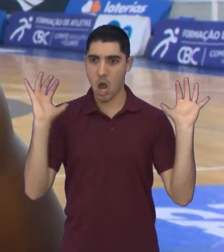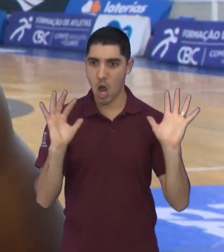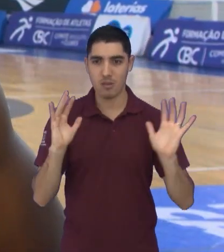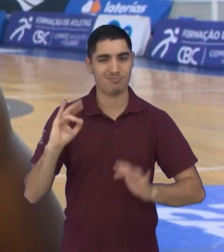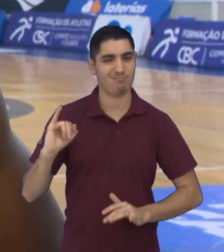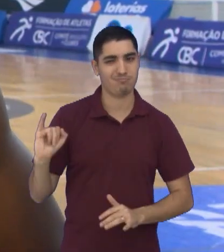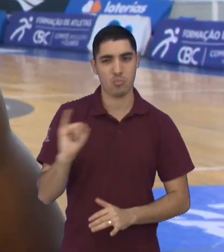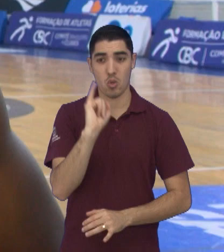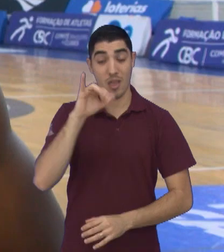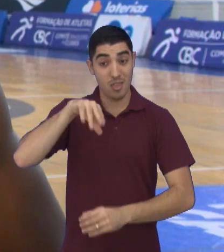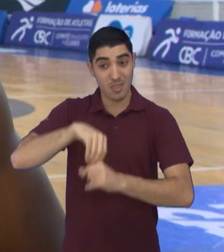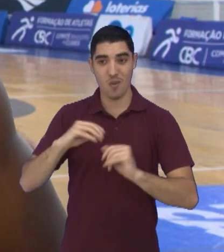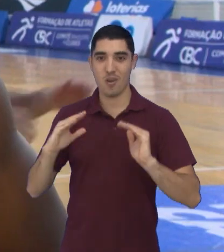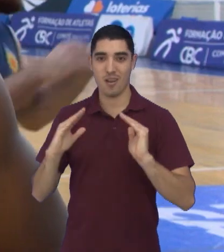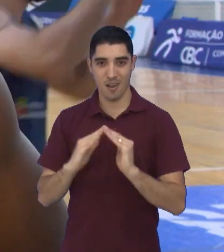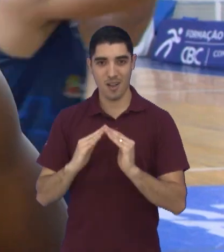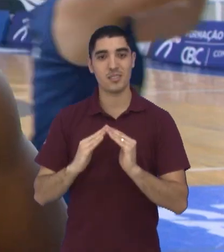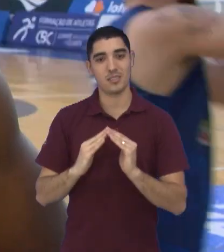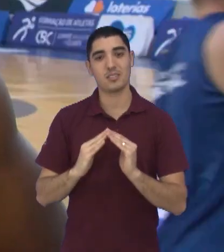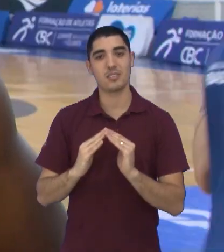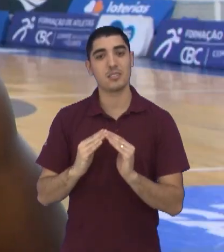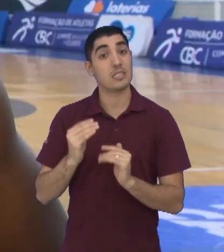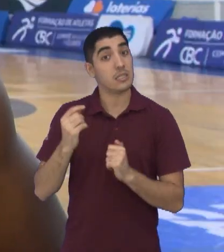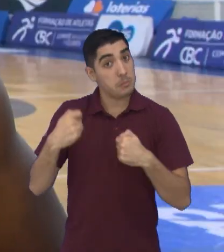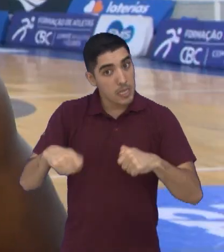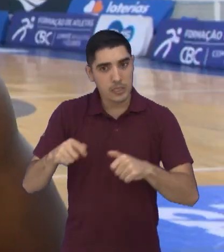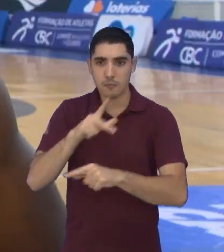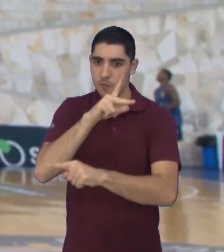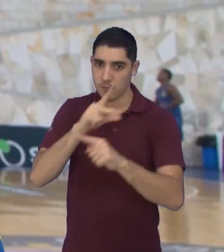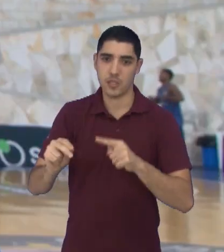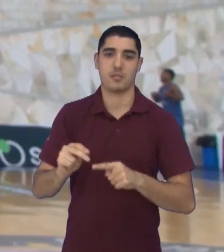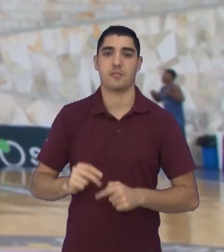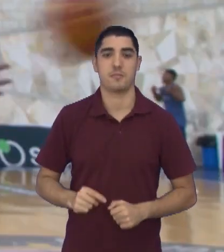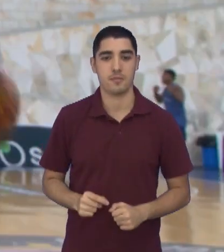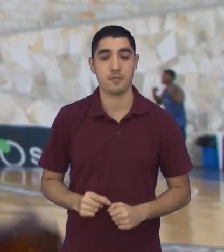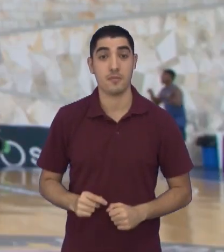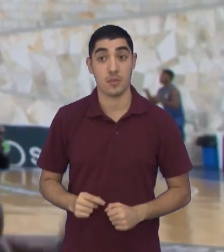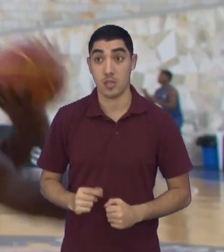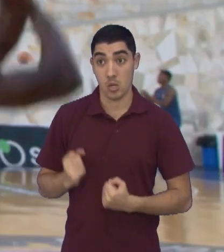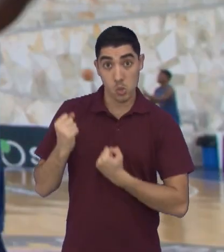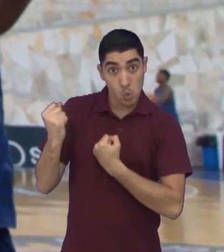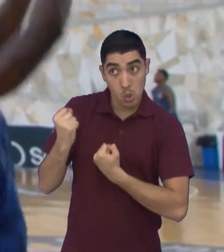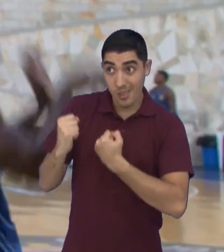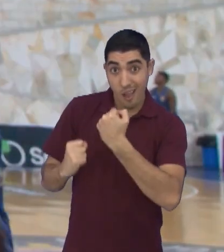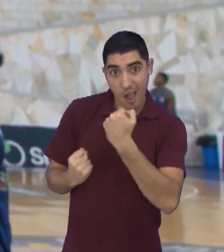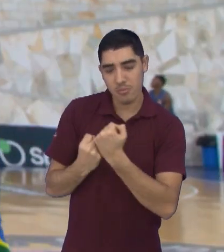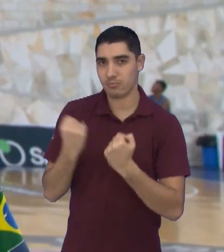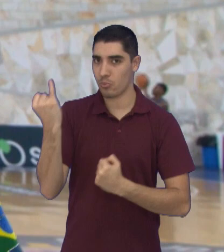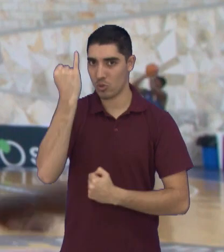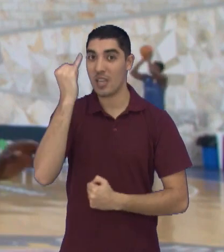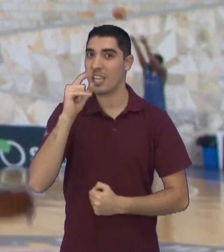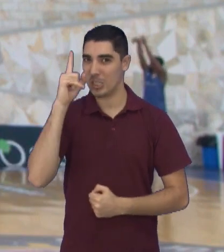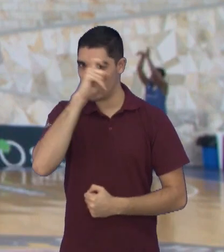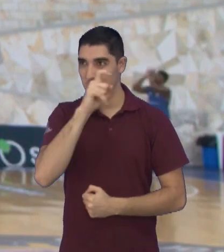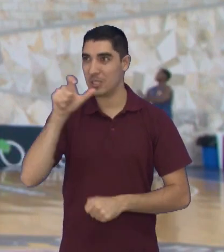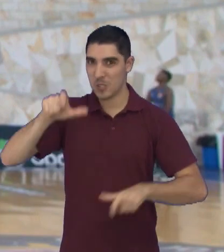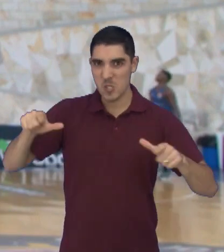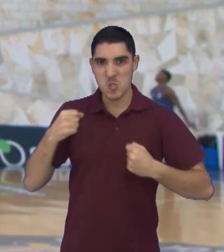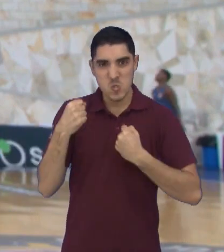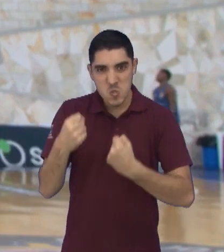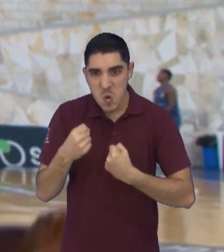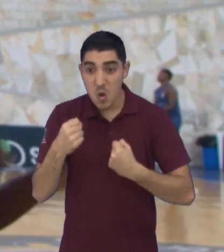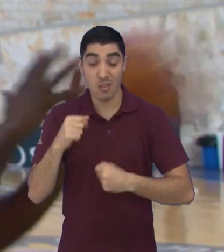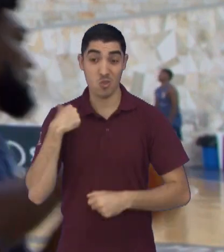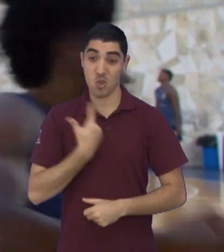casa e tratar de ganhar o primeiro jogo. O apoio da torcida, principalmente, é difícil jogar aqui com o barulho da torcida, nossa